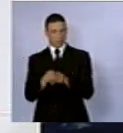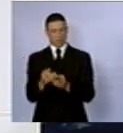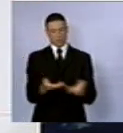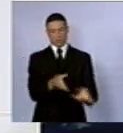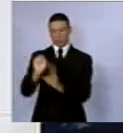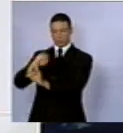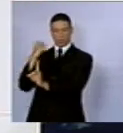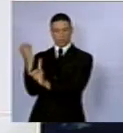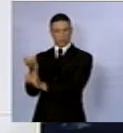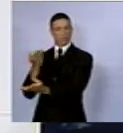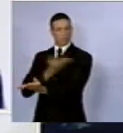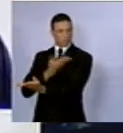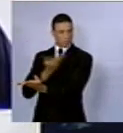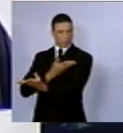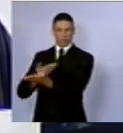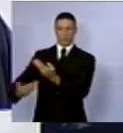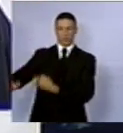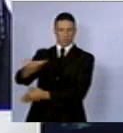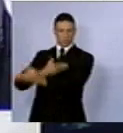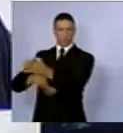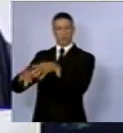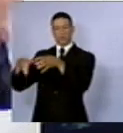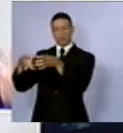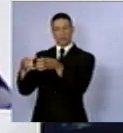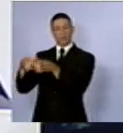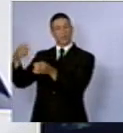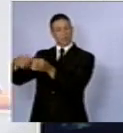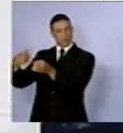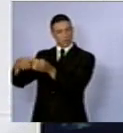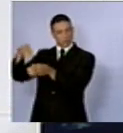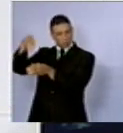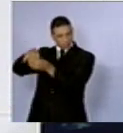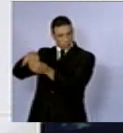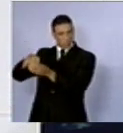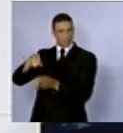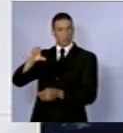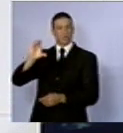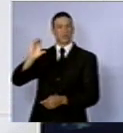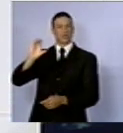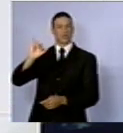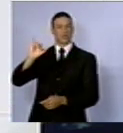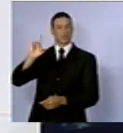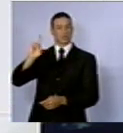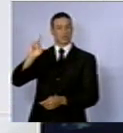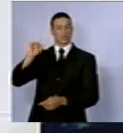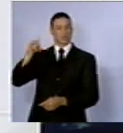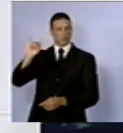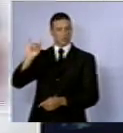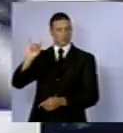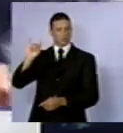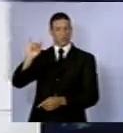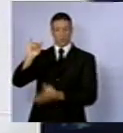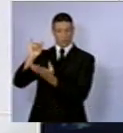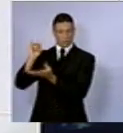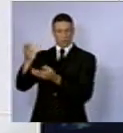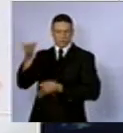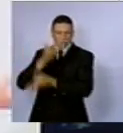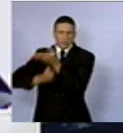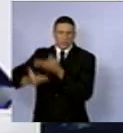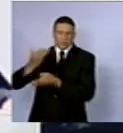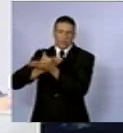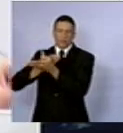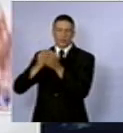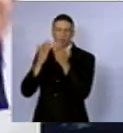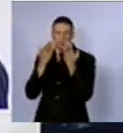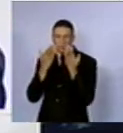amigos do o bairro city boaçava é o que mostra enfim a a